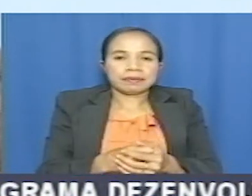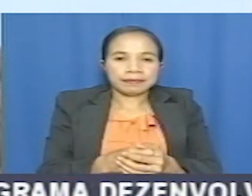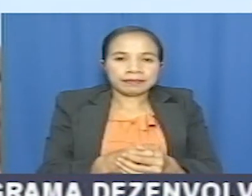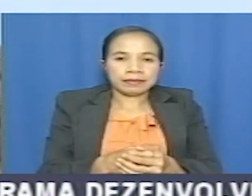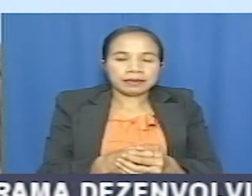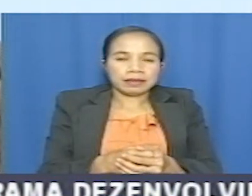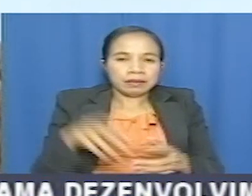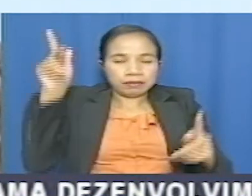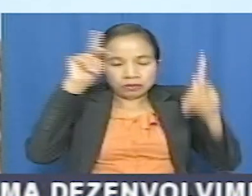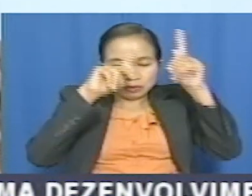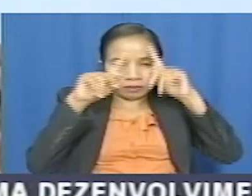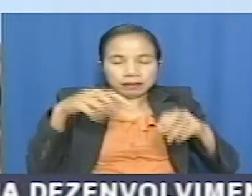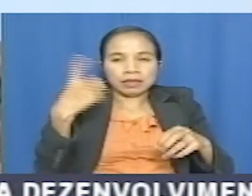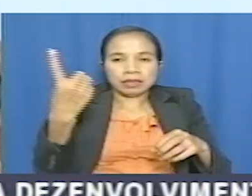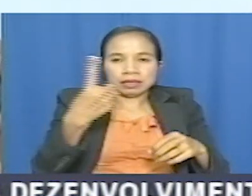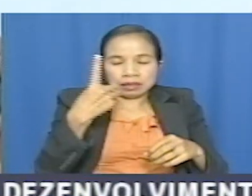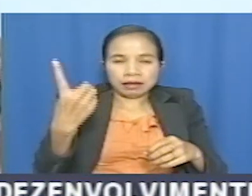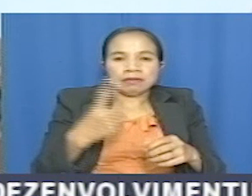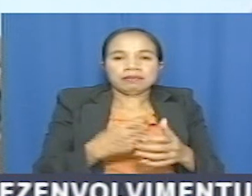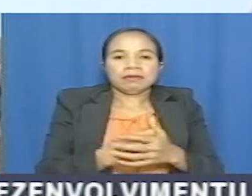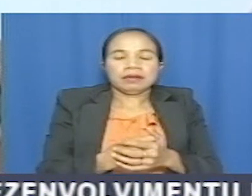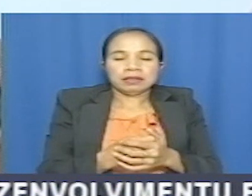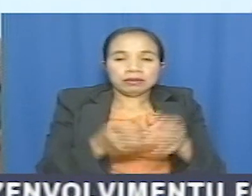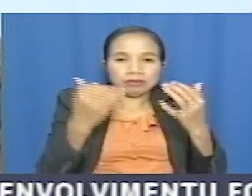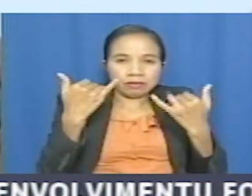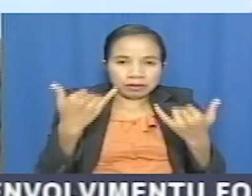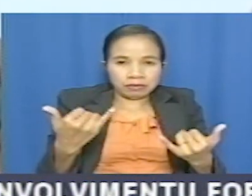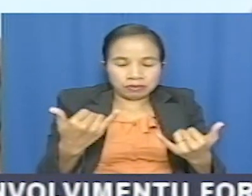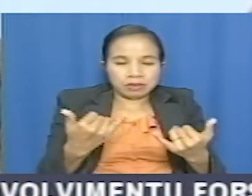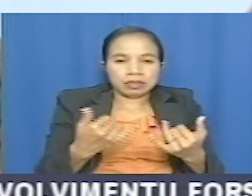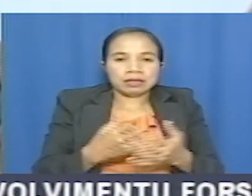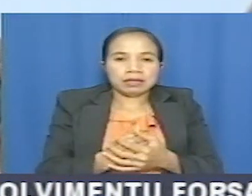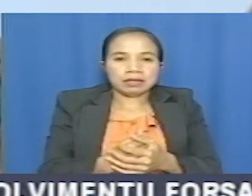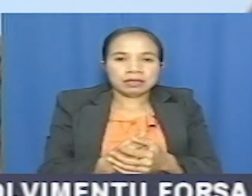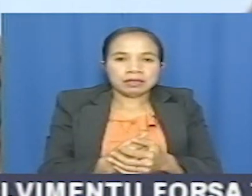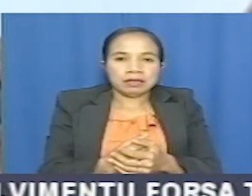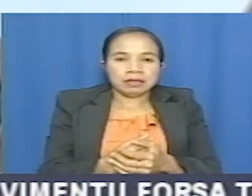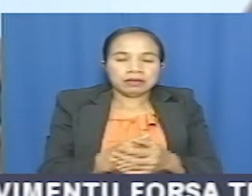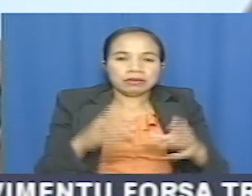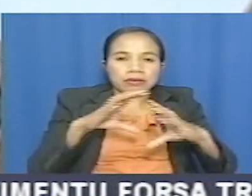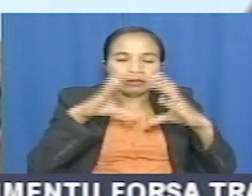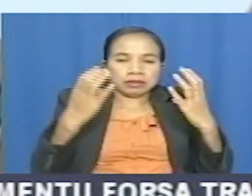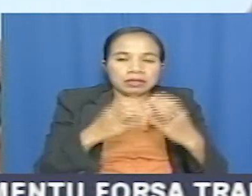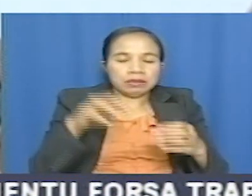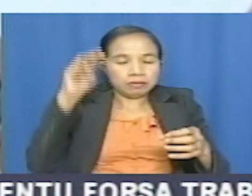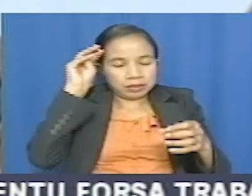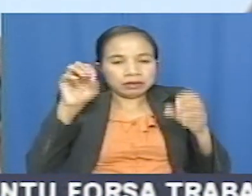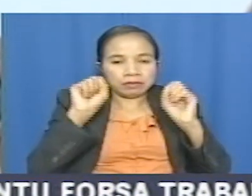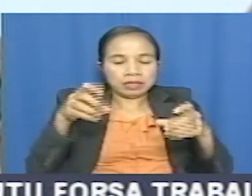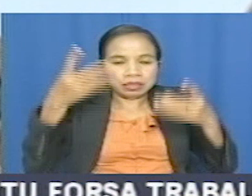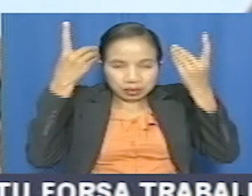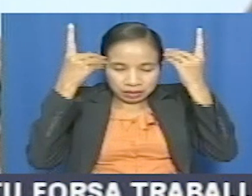se a situação ainda não mantém o nível ida agora fosse o Conselho de Ministros bele decide o de